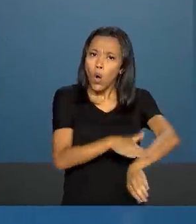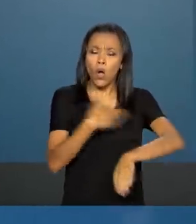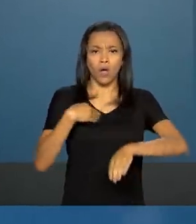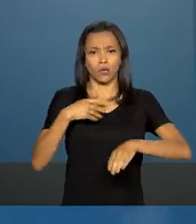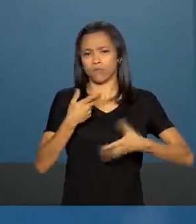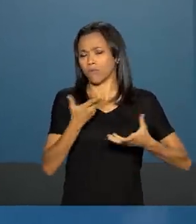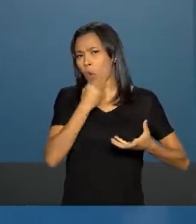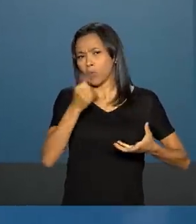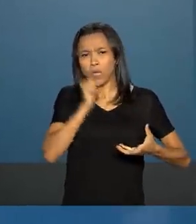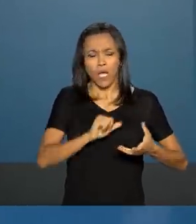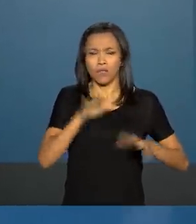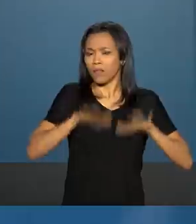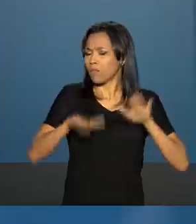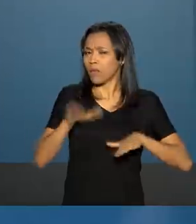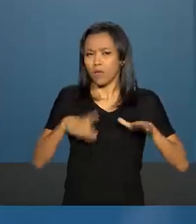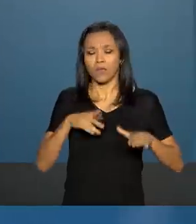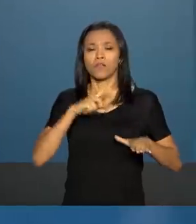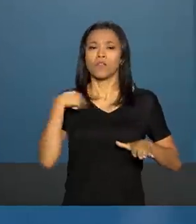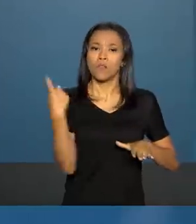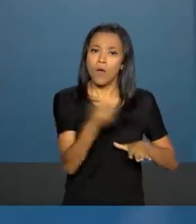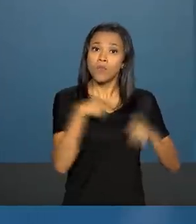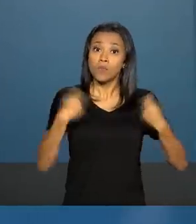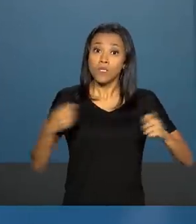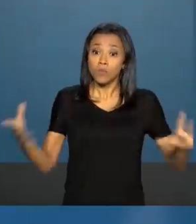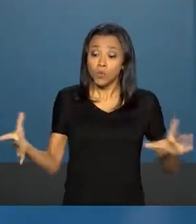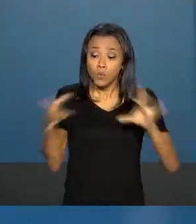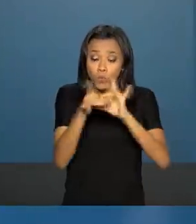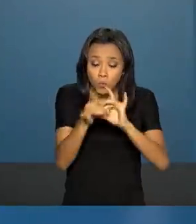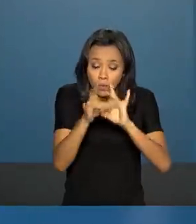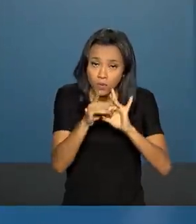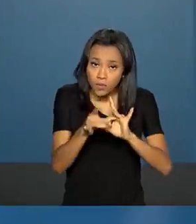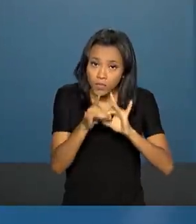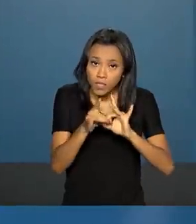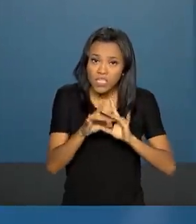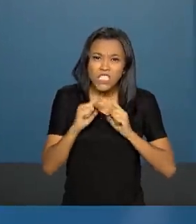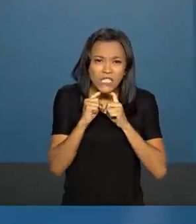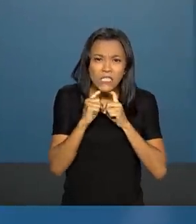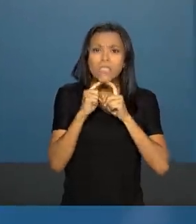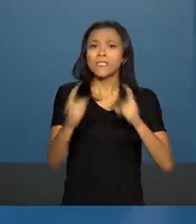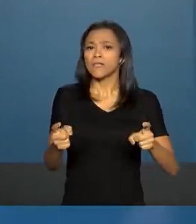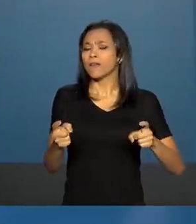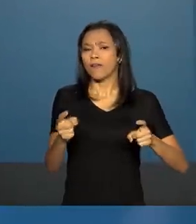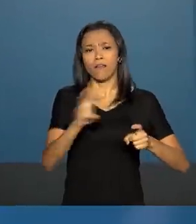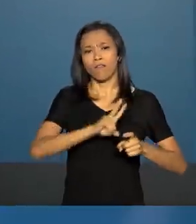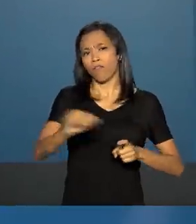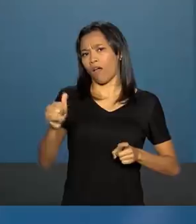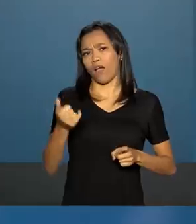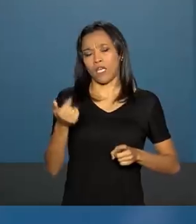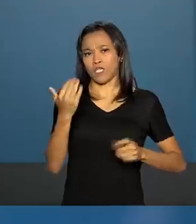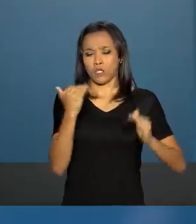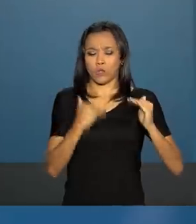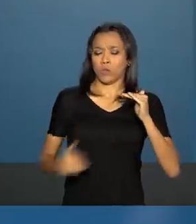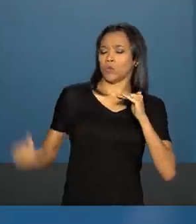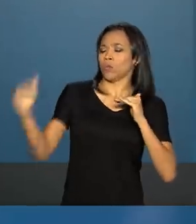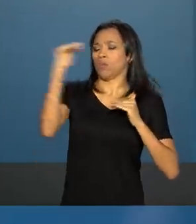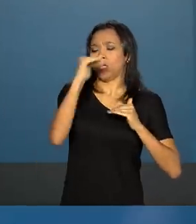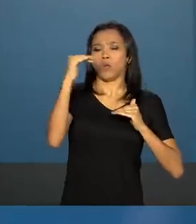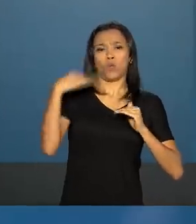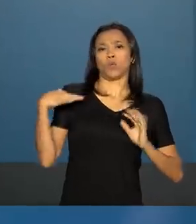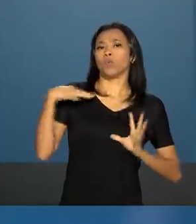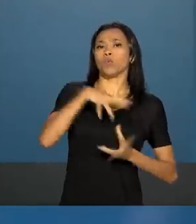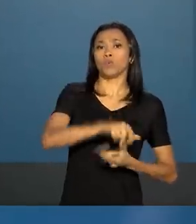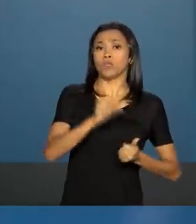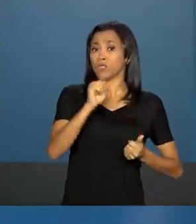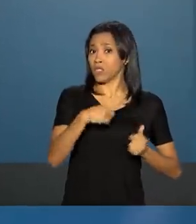for. Nós temos que nos unir. Ninguém será superior a nós no mundo